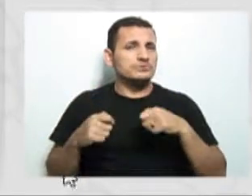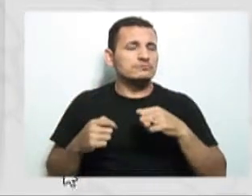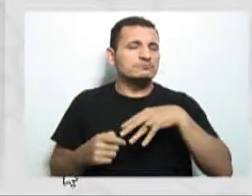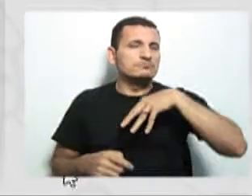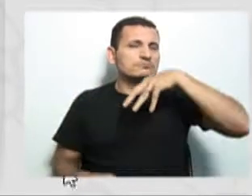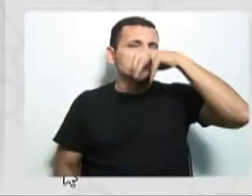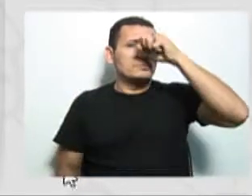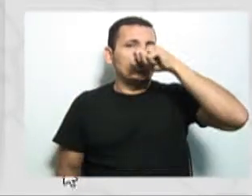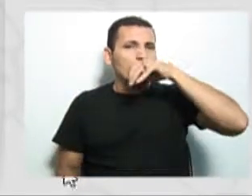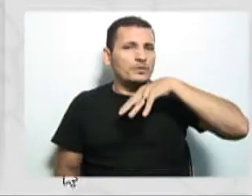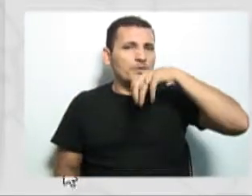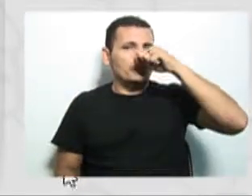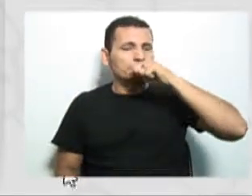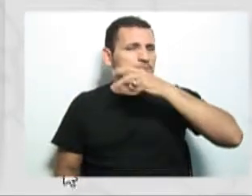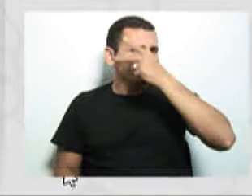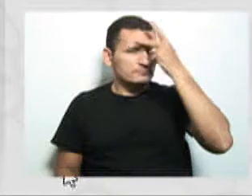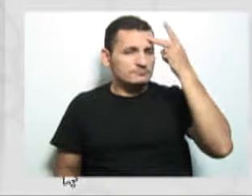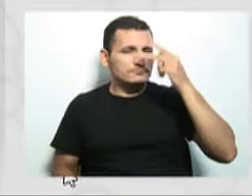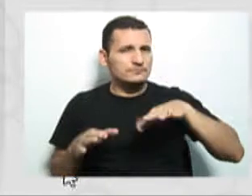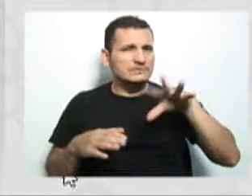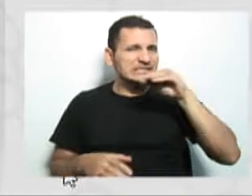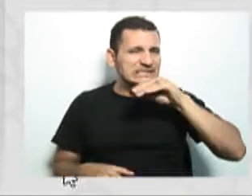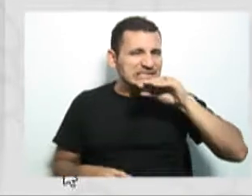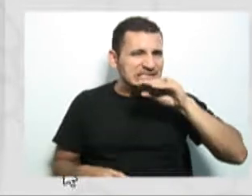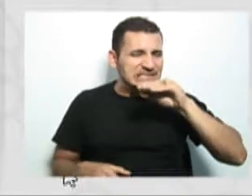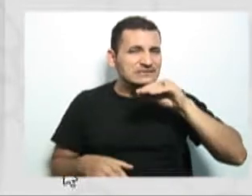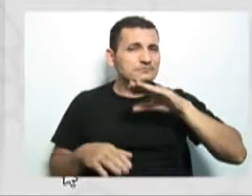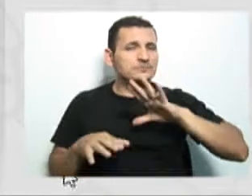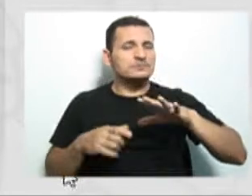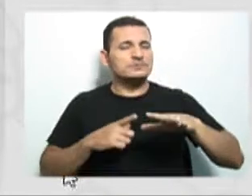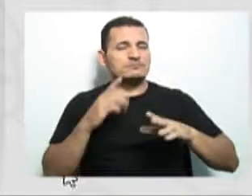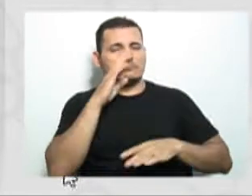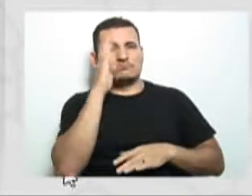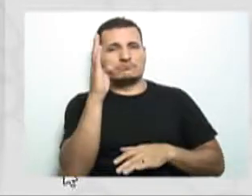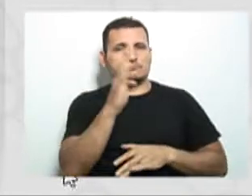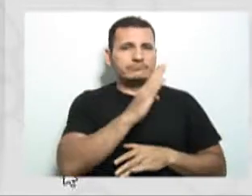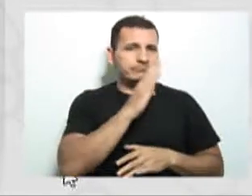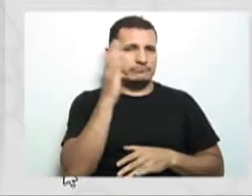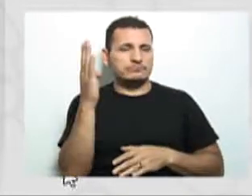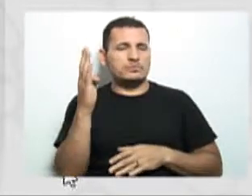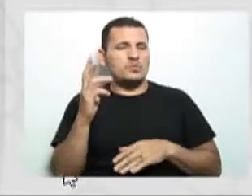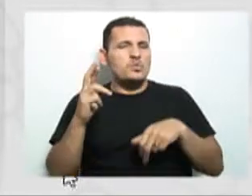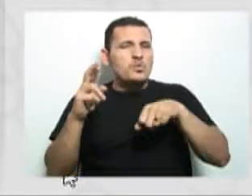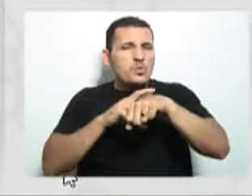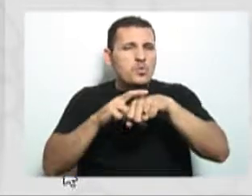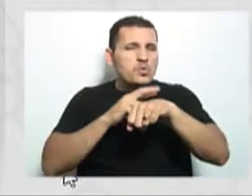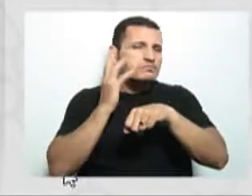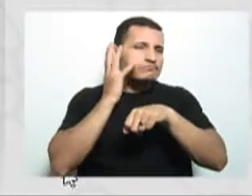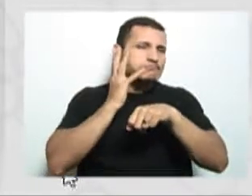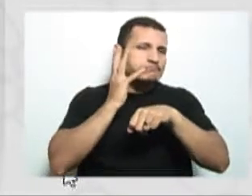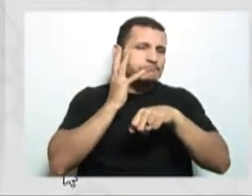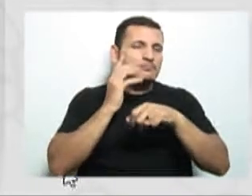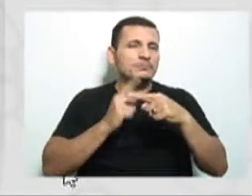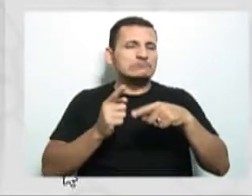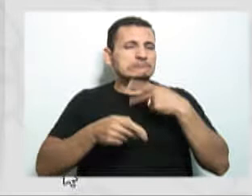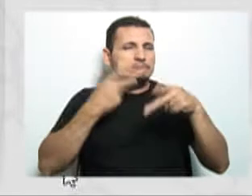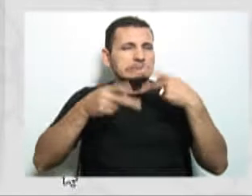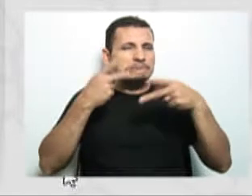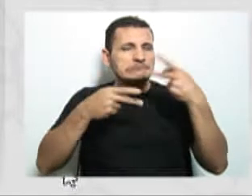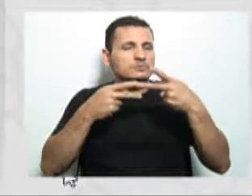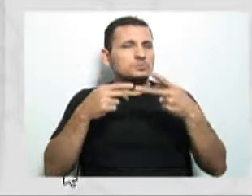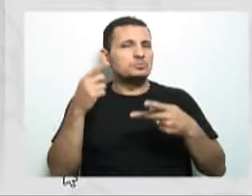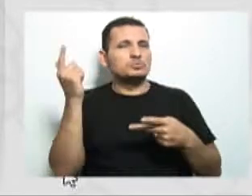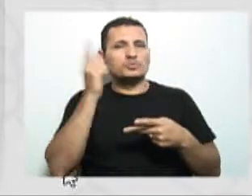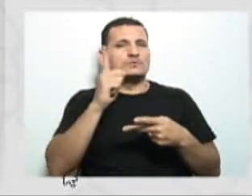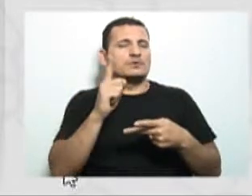respirar. Gente, tem pessoas que falam tanto que às vezes passa mal, dá vertigem, começa a ficar roxo, porque fala, e não consegue